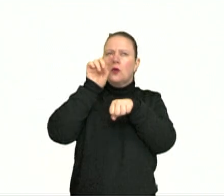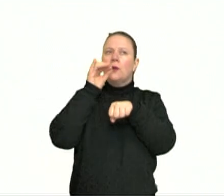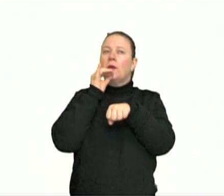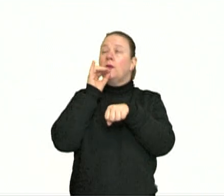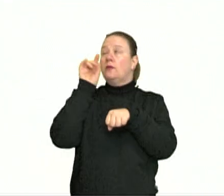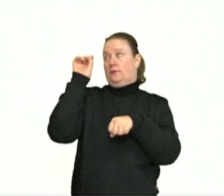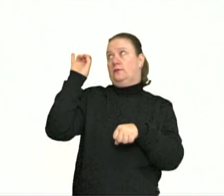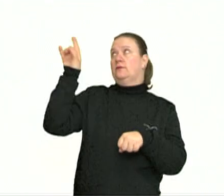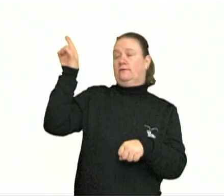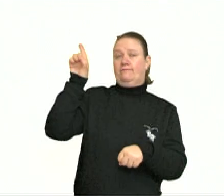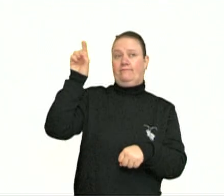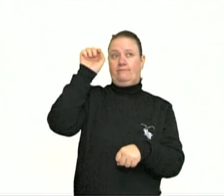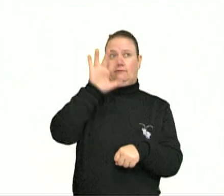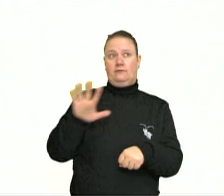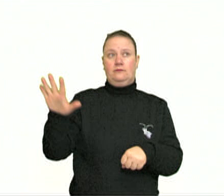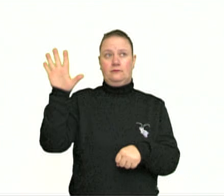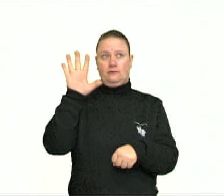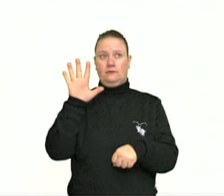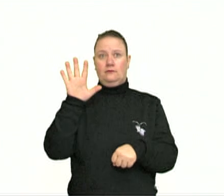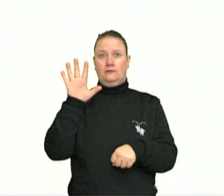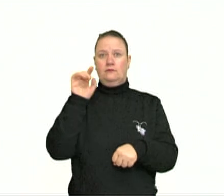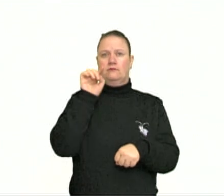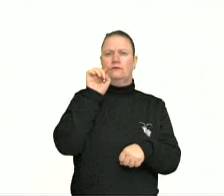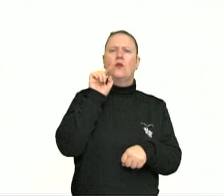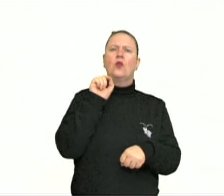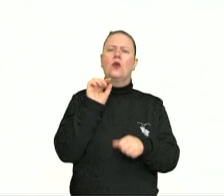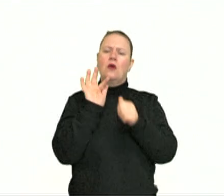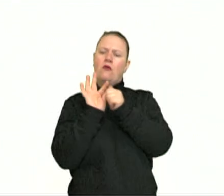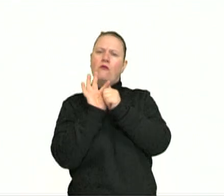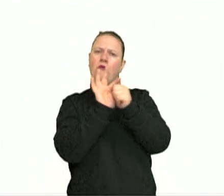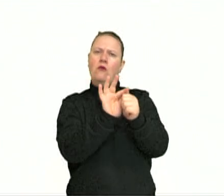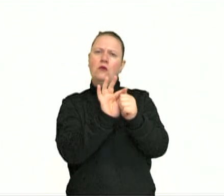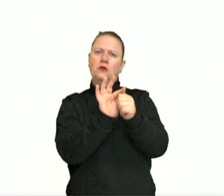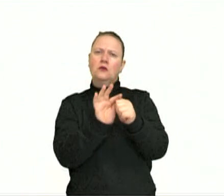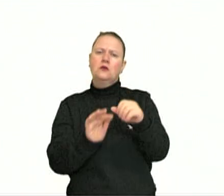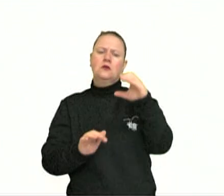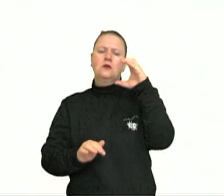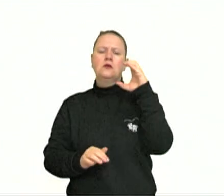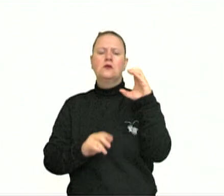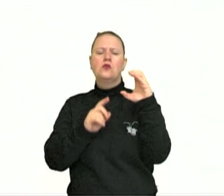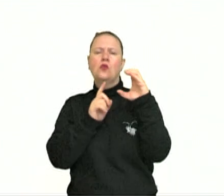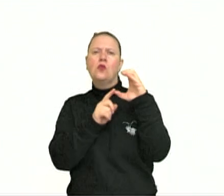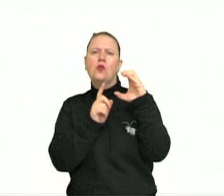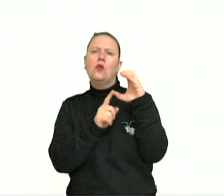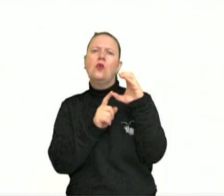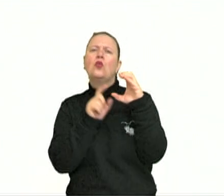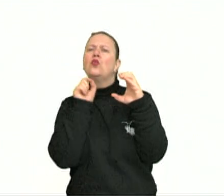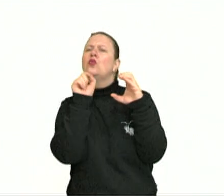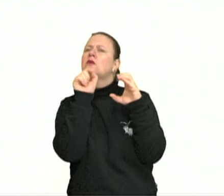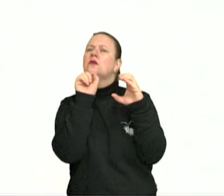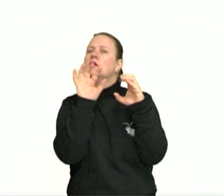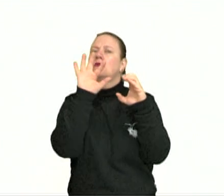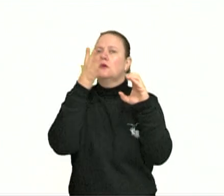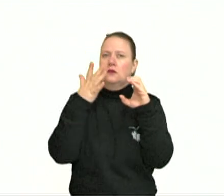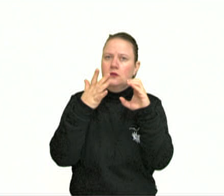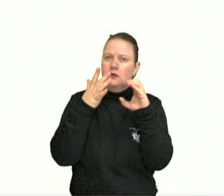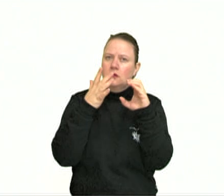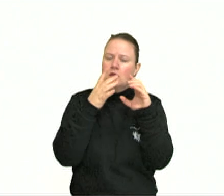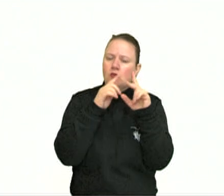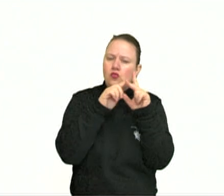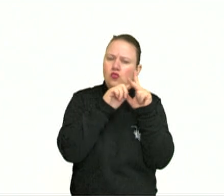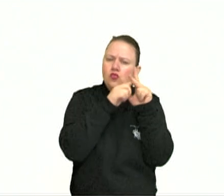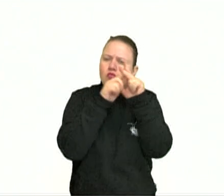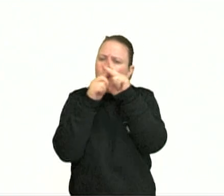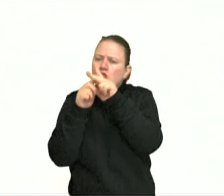uma figurinha que pode mostrar um pouquinho isso. A força centrípeta é aquela força que faz sempre a correção da